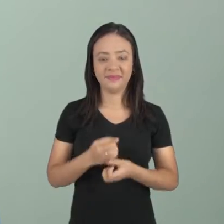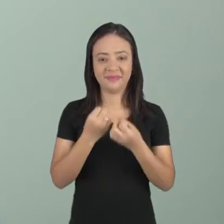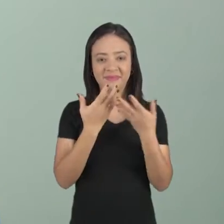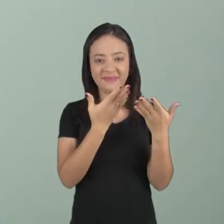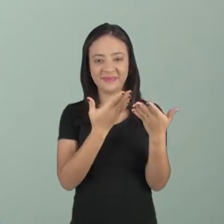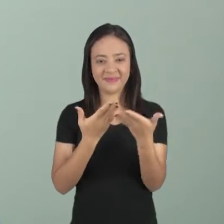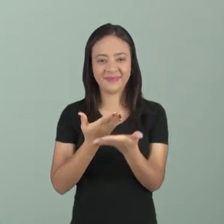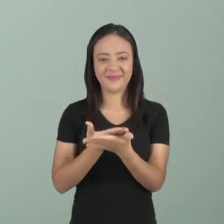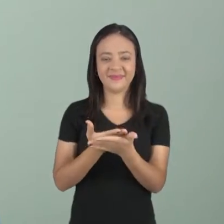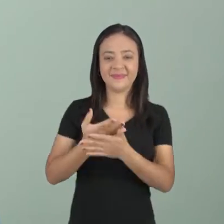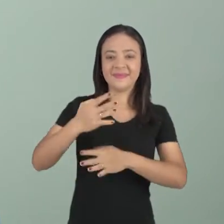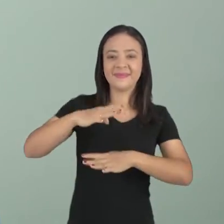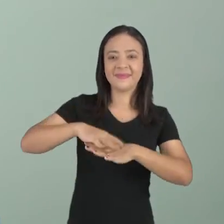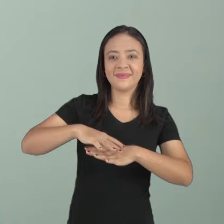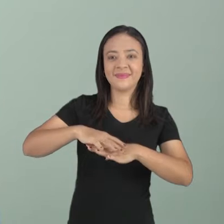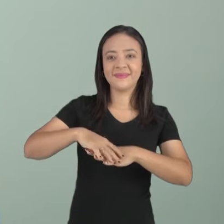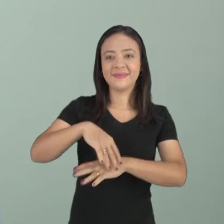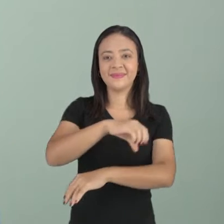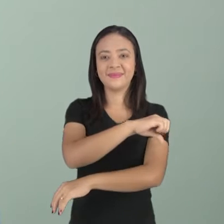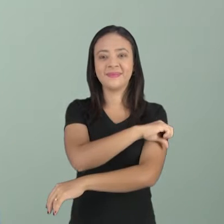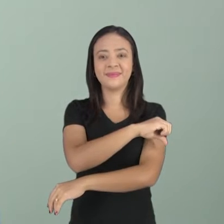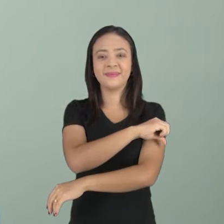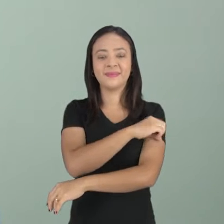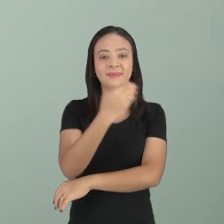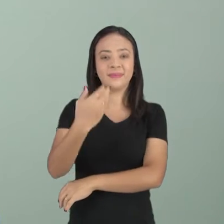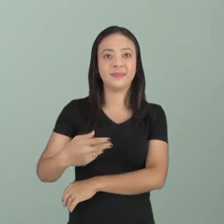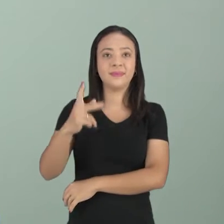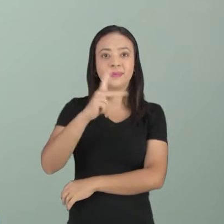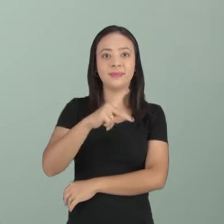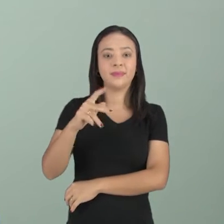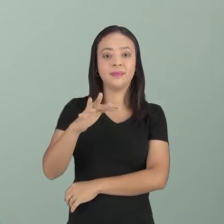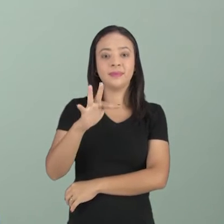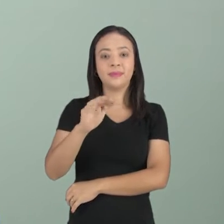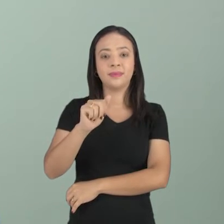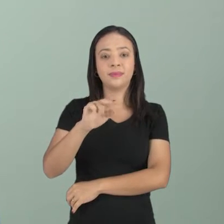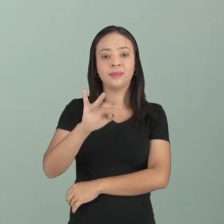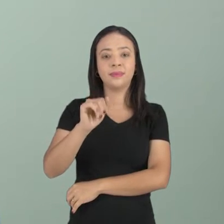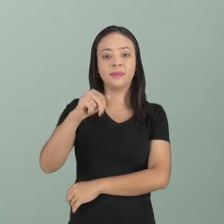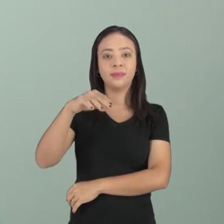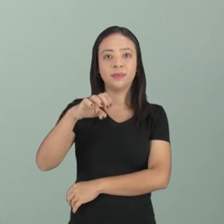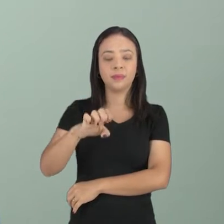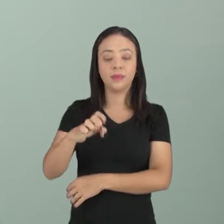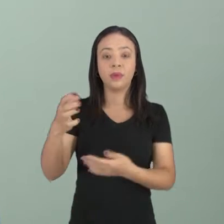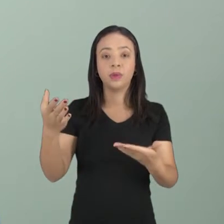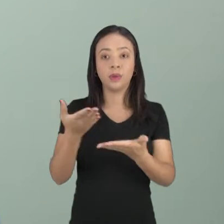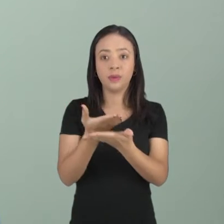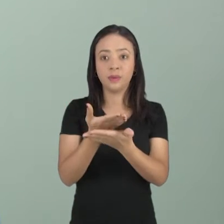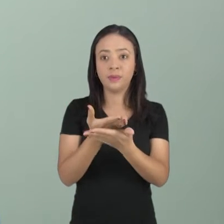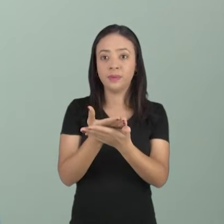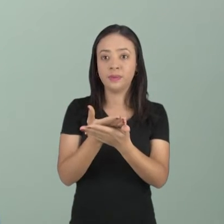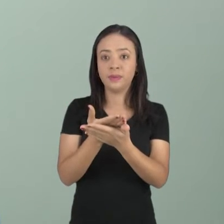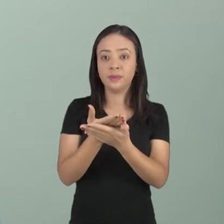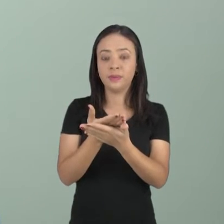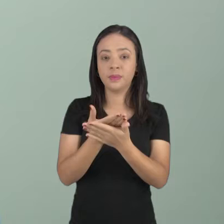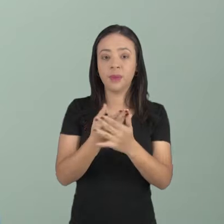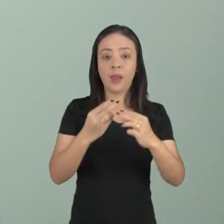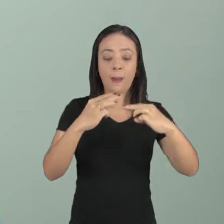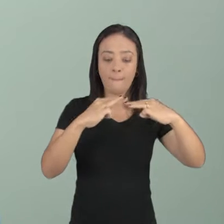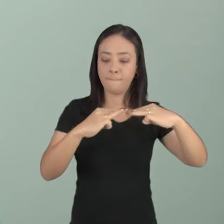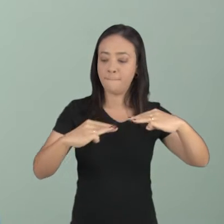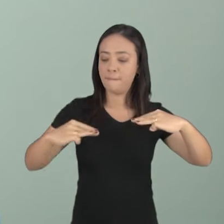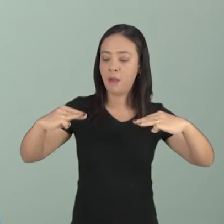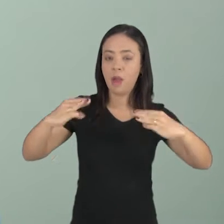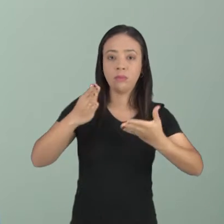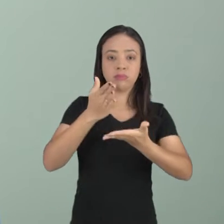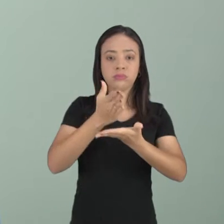bem-vindos a mais uma aula de matemática do nono ano. Eu sou a professora Fabiane Farias e na aula de hoje nós vamos falar sobre mediana de um